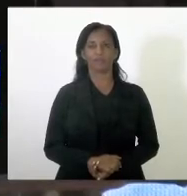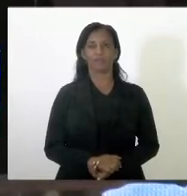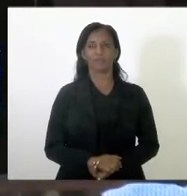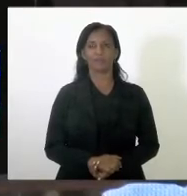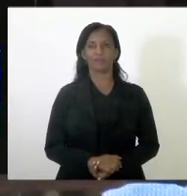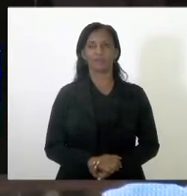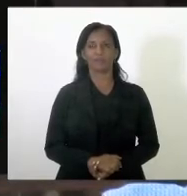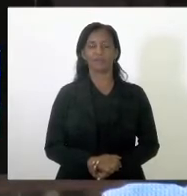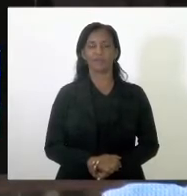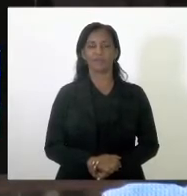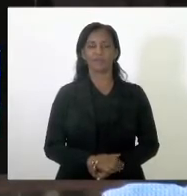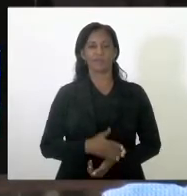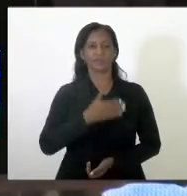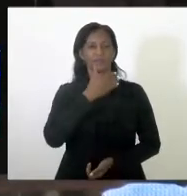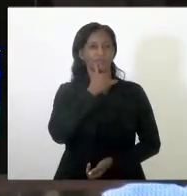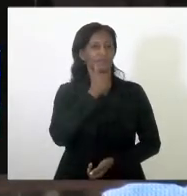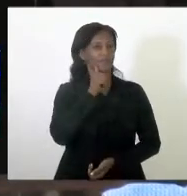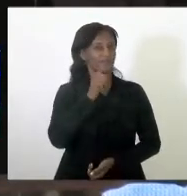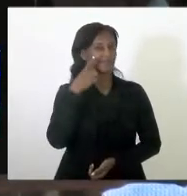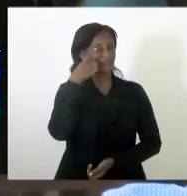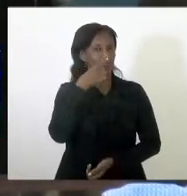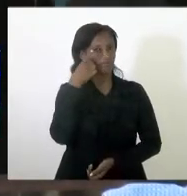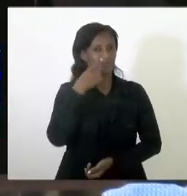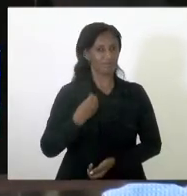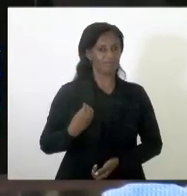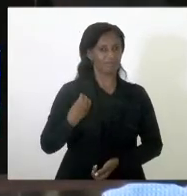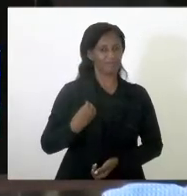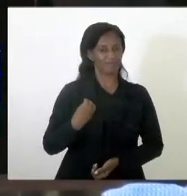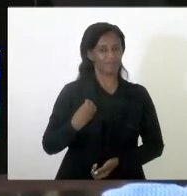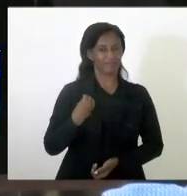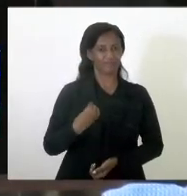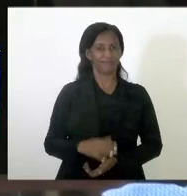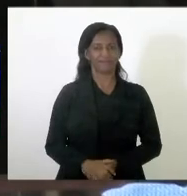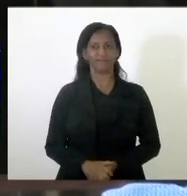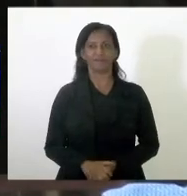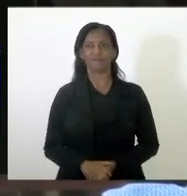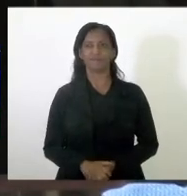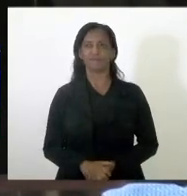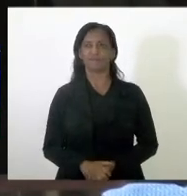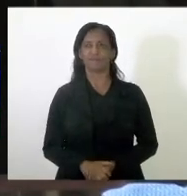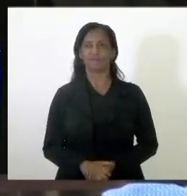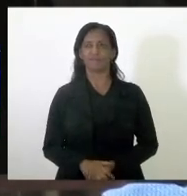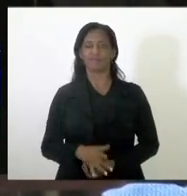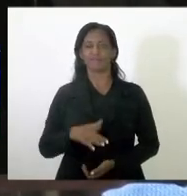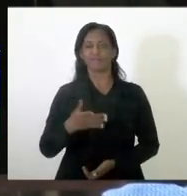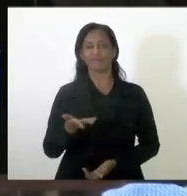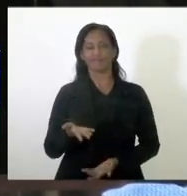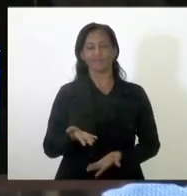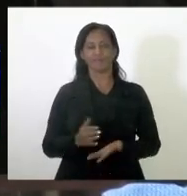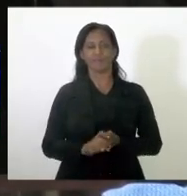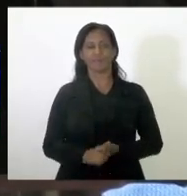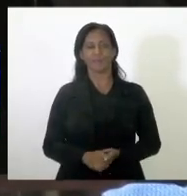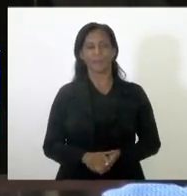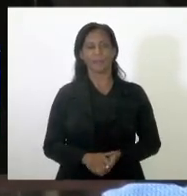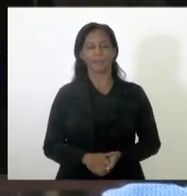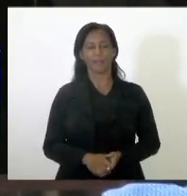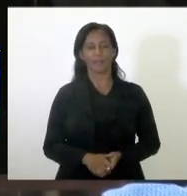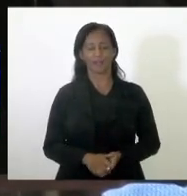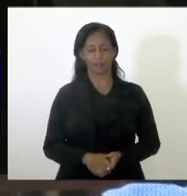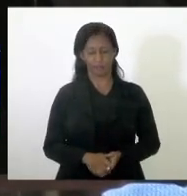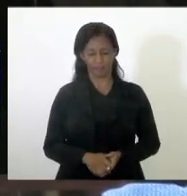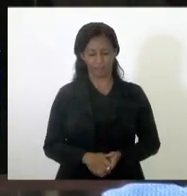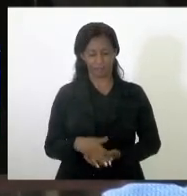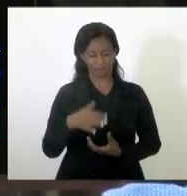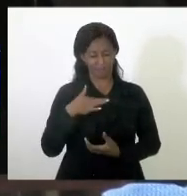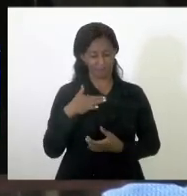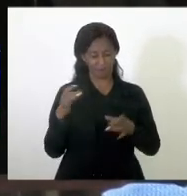senhoras deputadas presentes, senhores deputados, eu